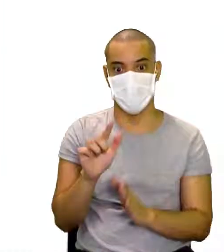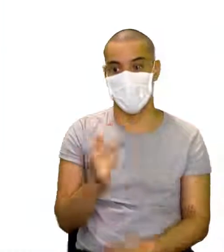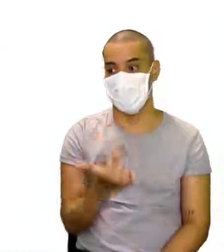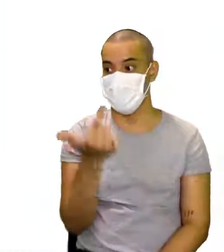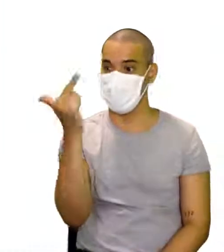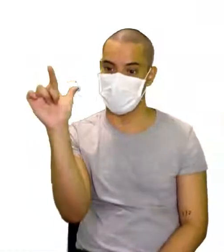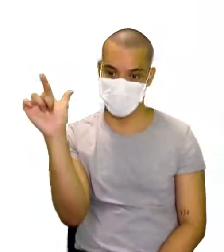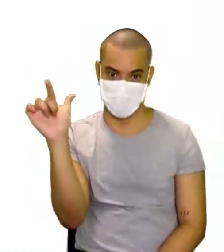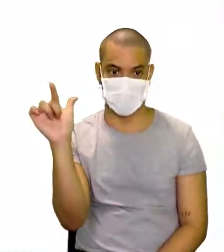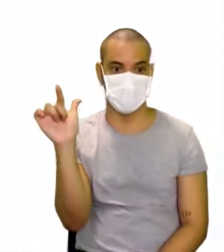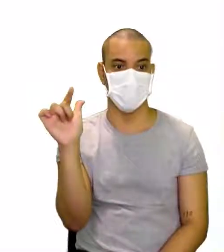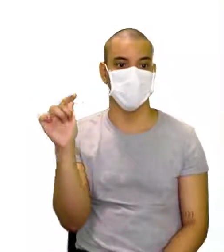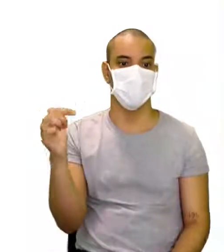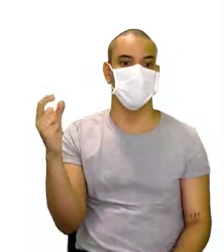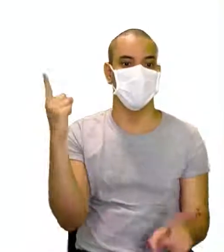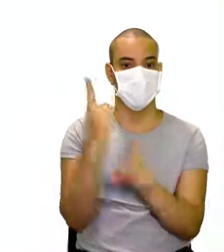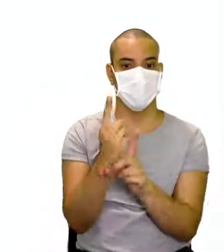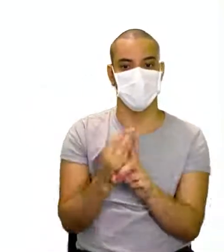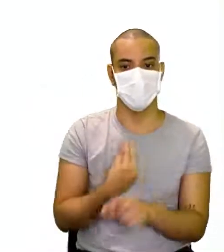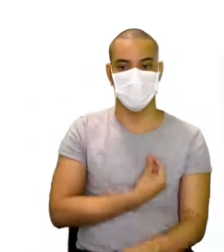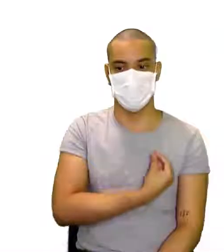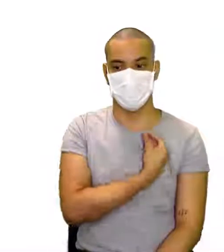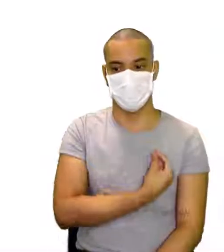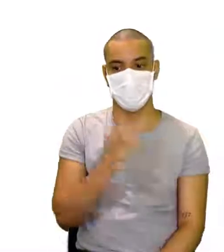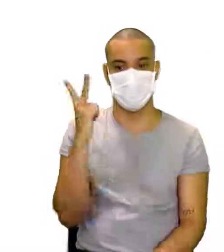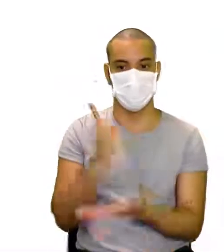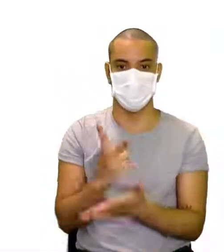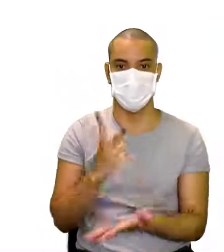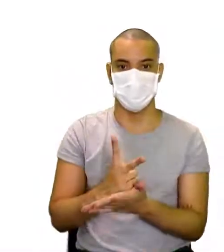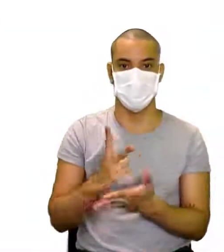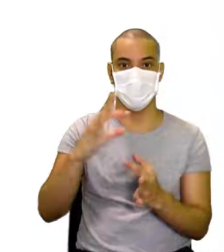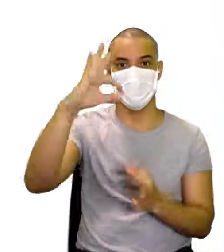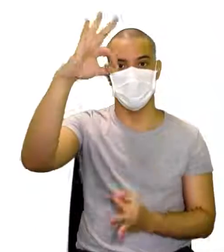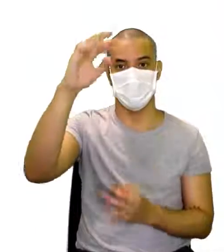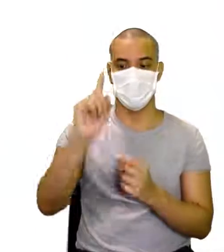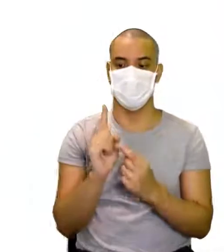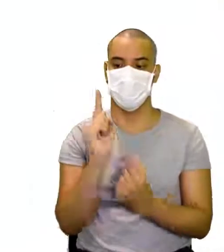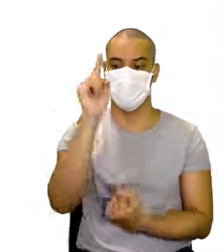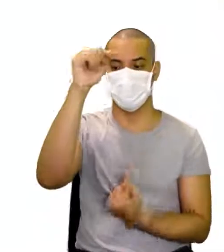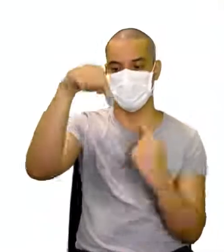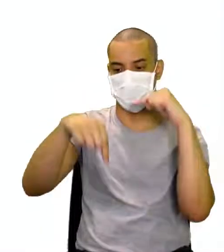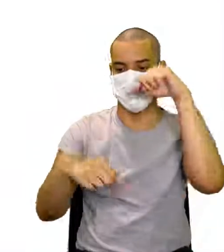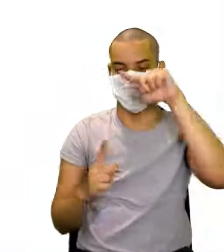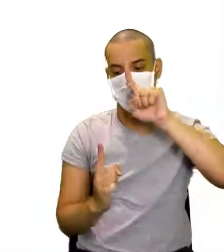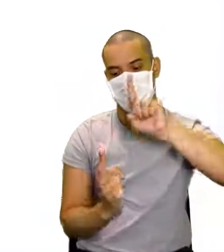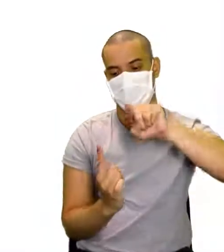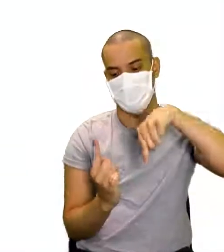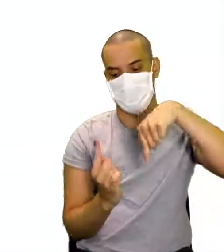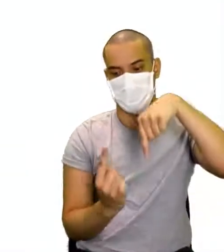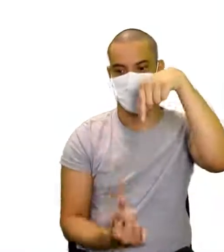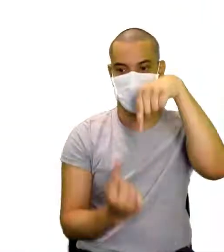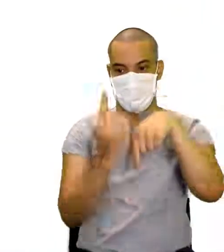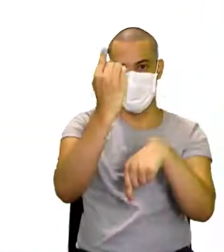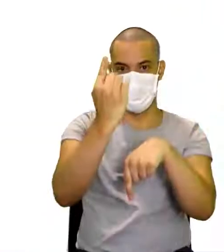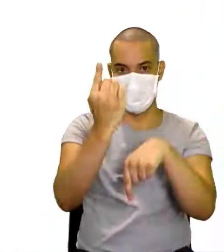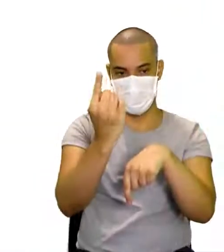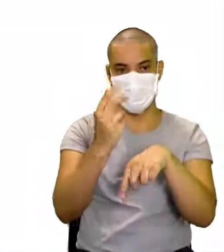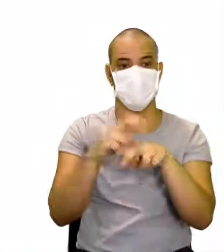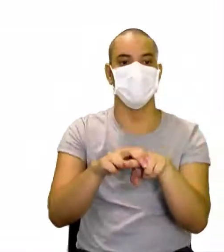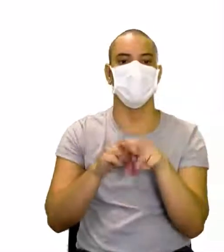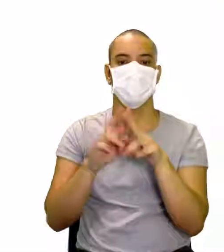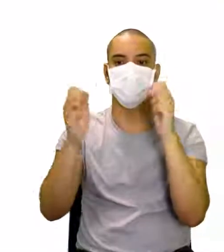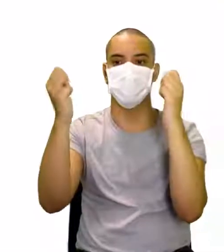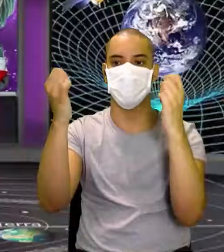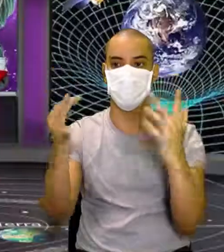outro, encontram-se presentes sempre 2 polos opostos. Então, ele quis explicar aqui, pessoal, o seguinte: se